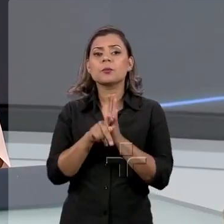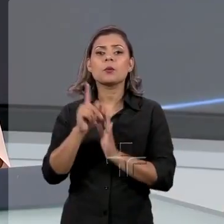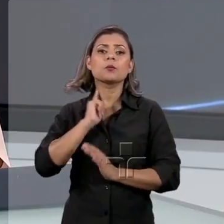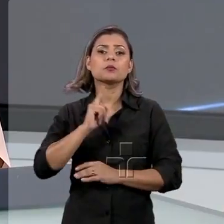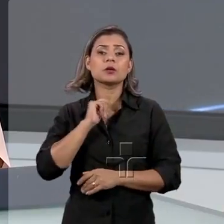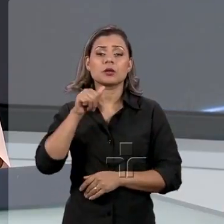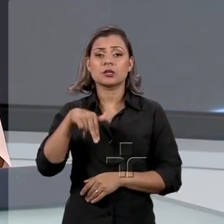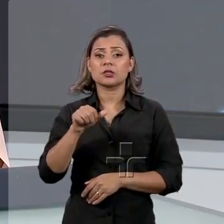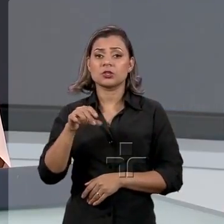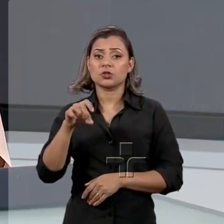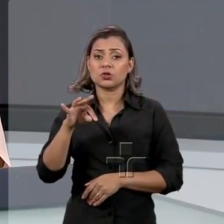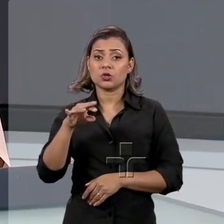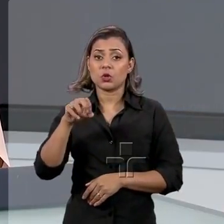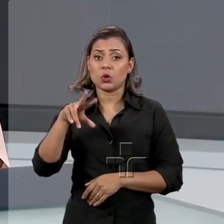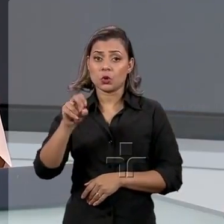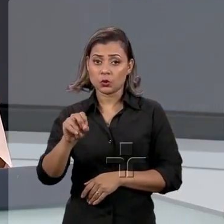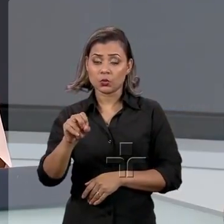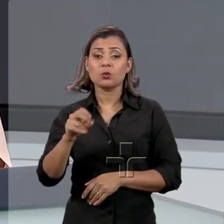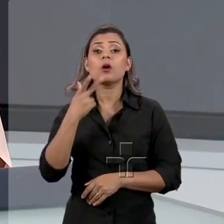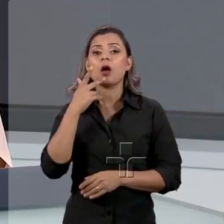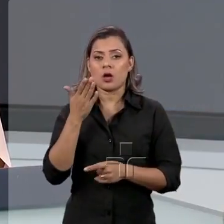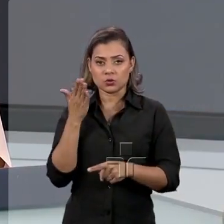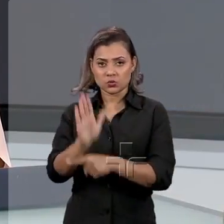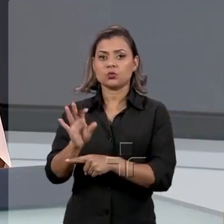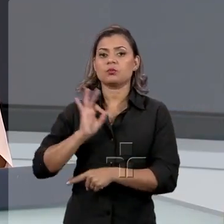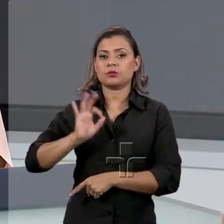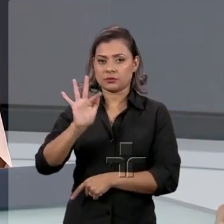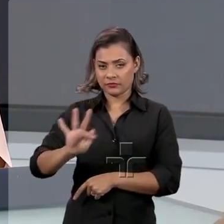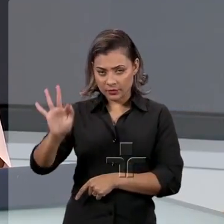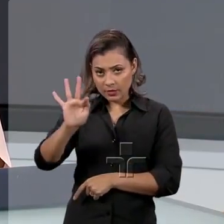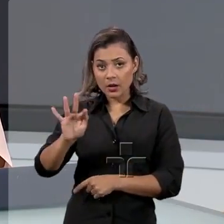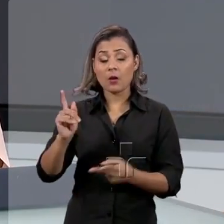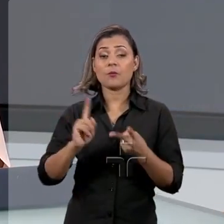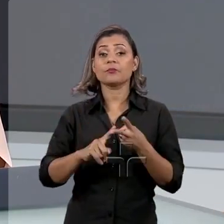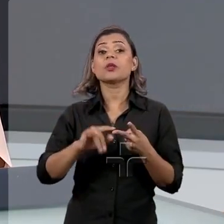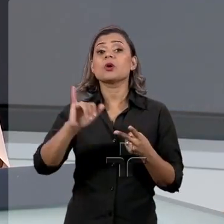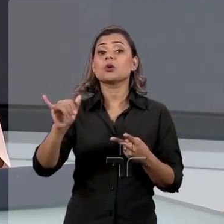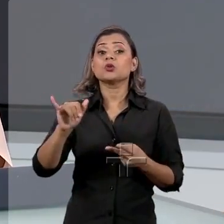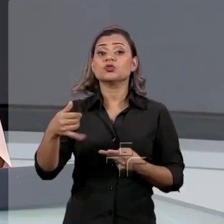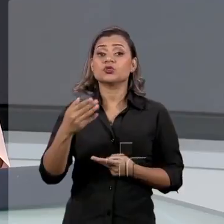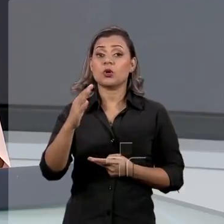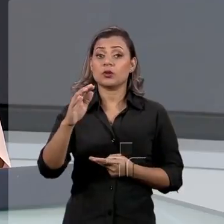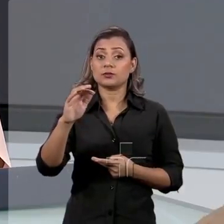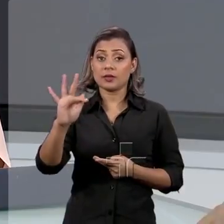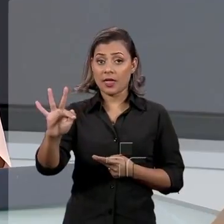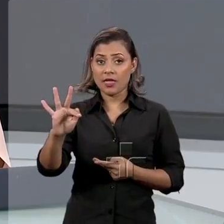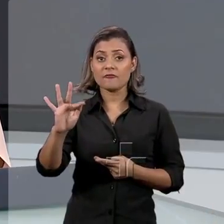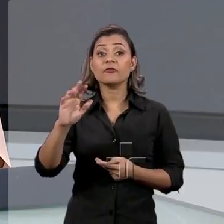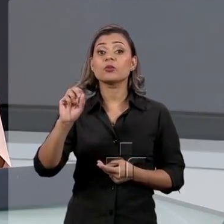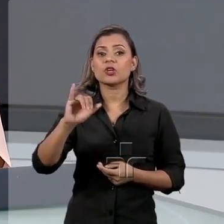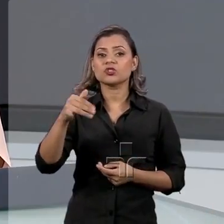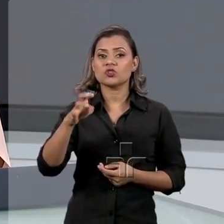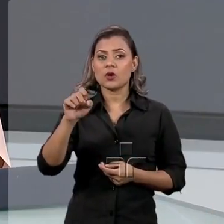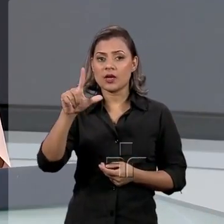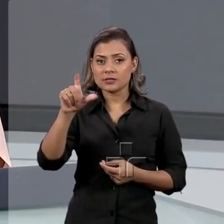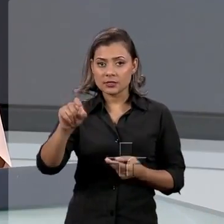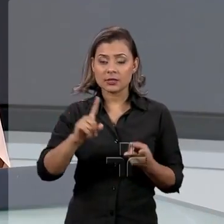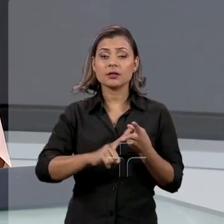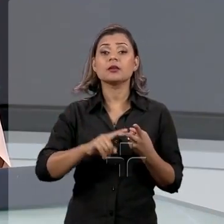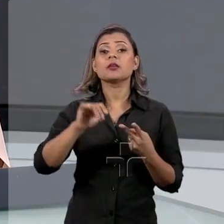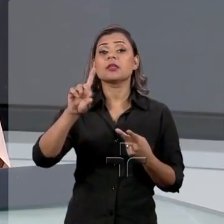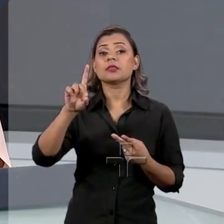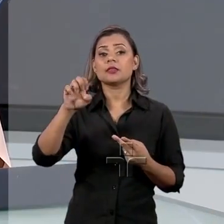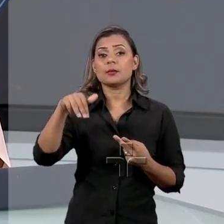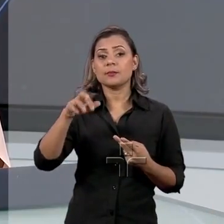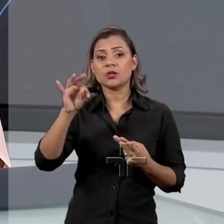Minas, Antônio Andrade, disse que ele colaborou com a Polícia Federal. Para o grupo JF, Joesley Batista, Ricardo Saldi,